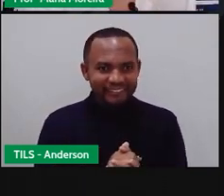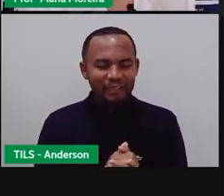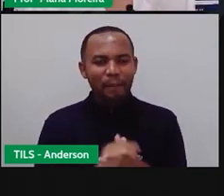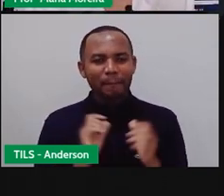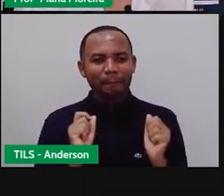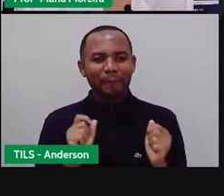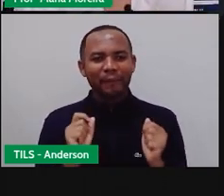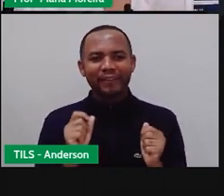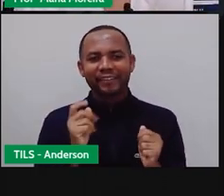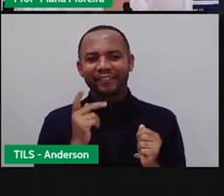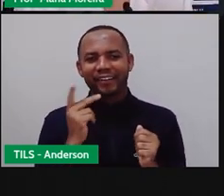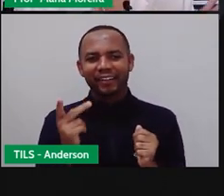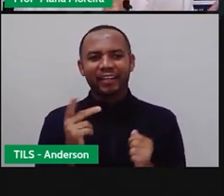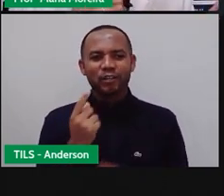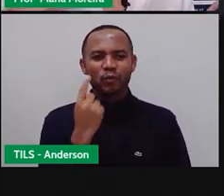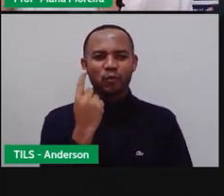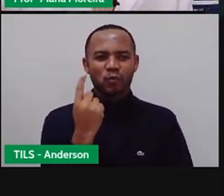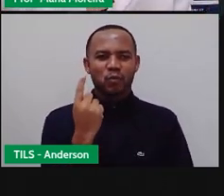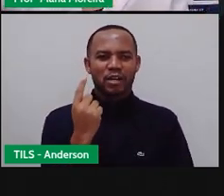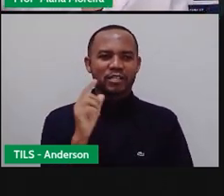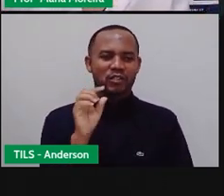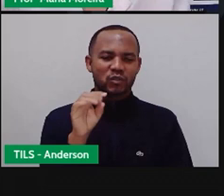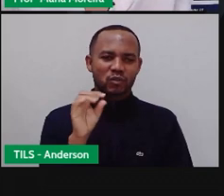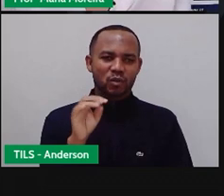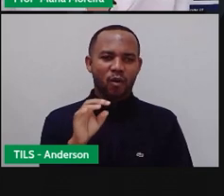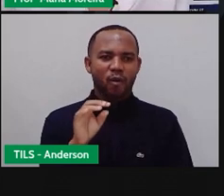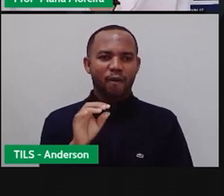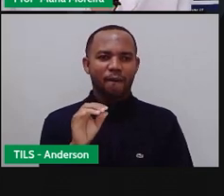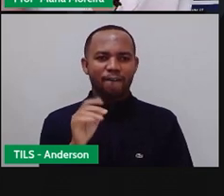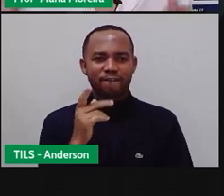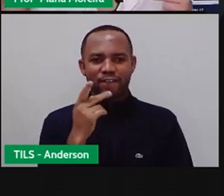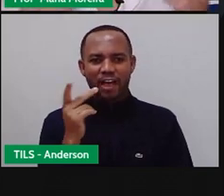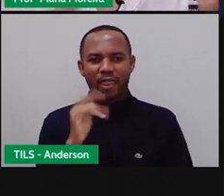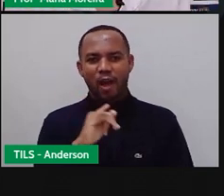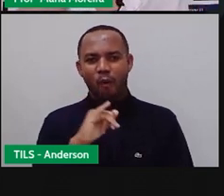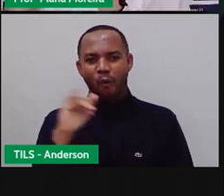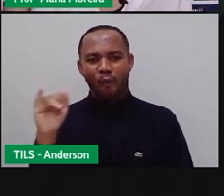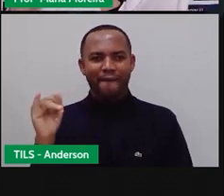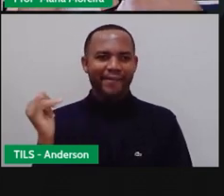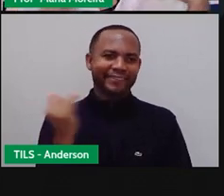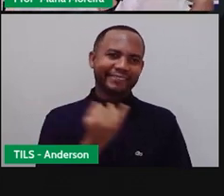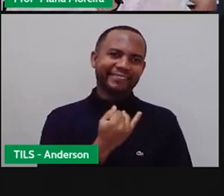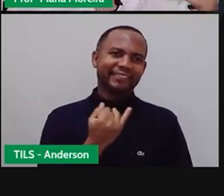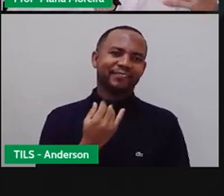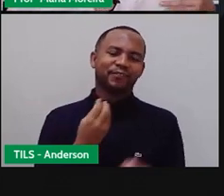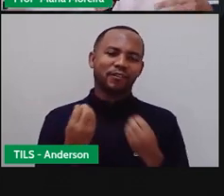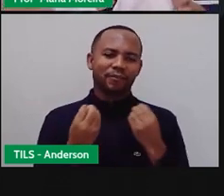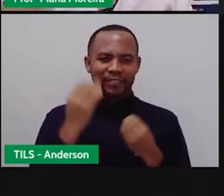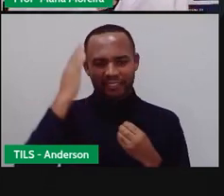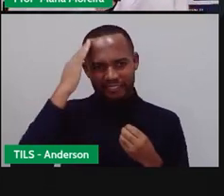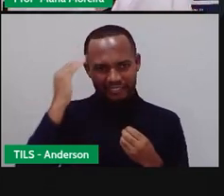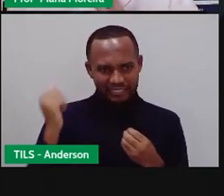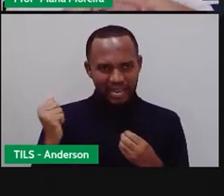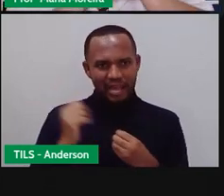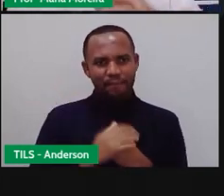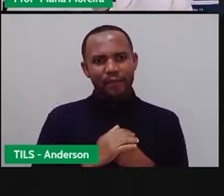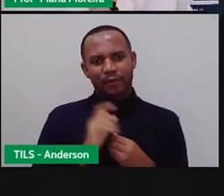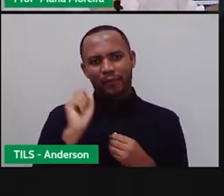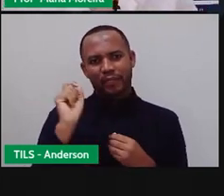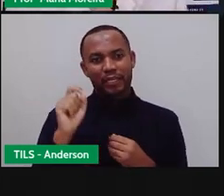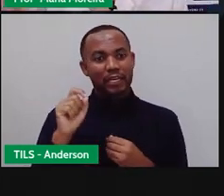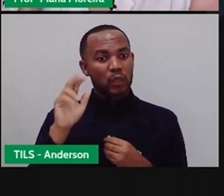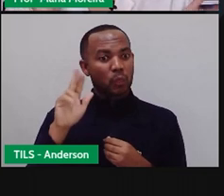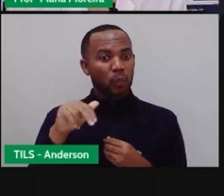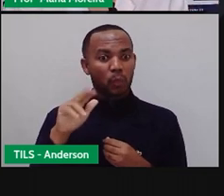Vou só pode dizer aquela frase uma vez escutou tem que passar para o próximo e aí a gente sabe que a mensagem